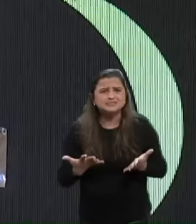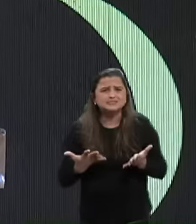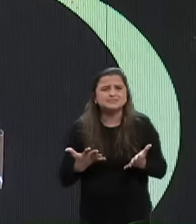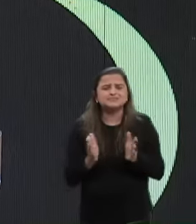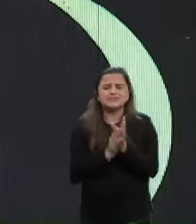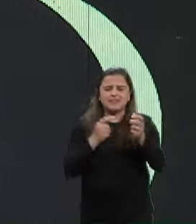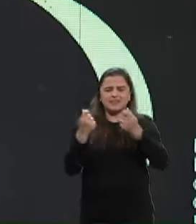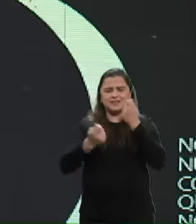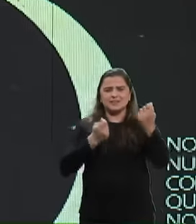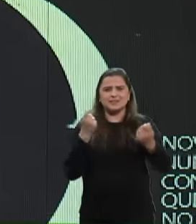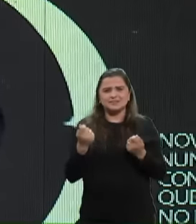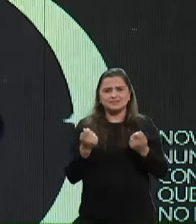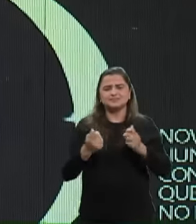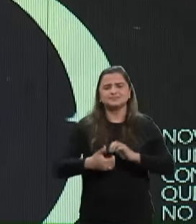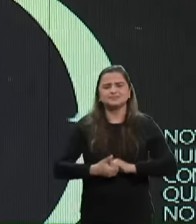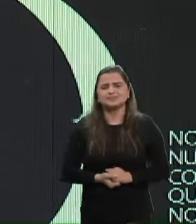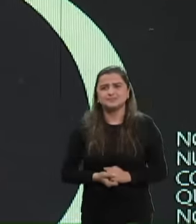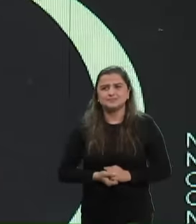Aleluia.